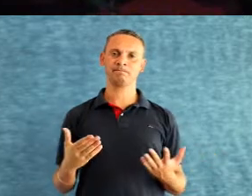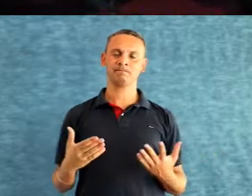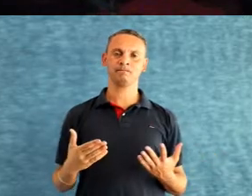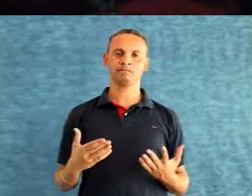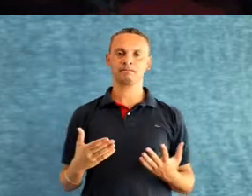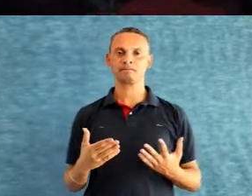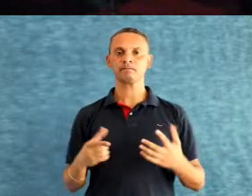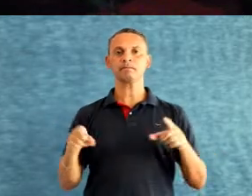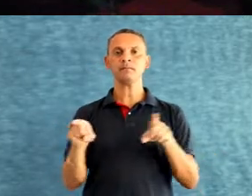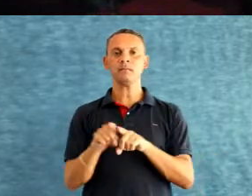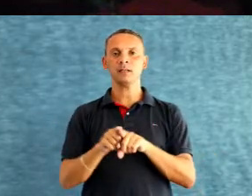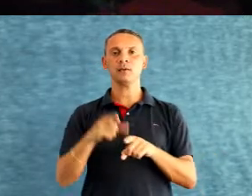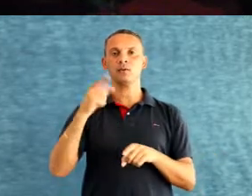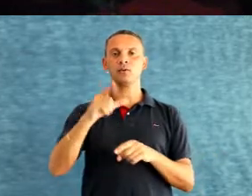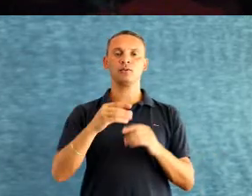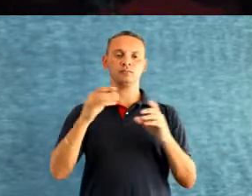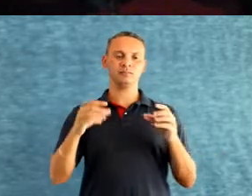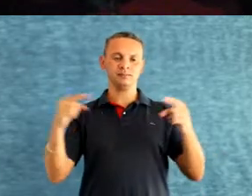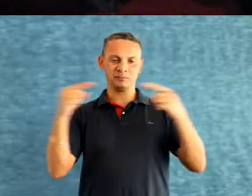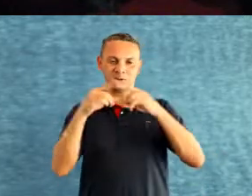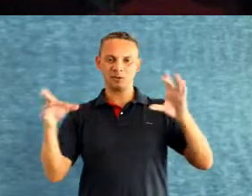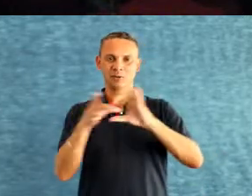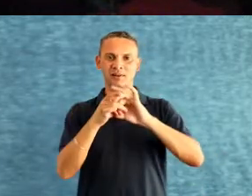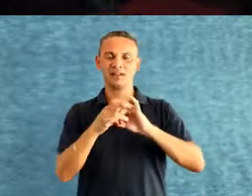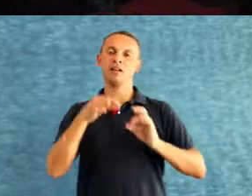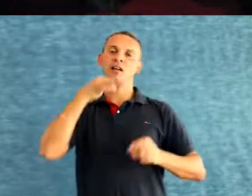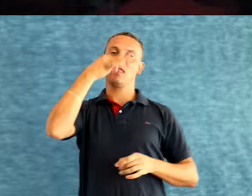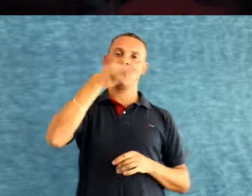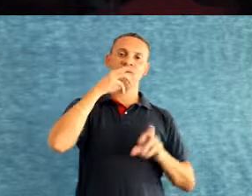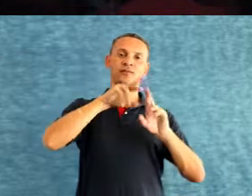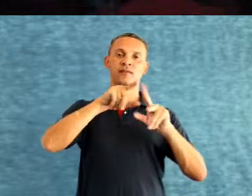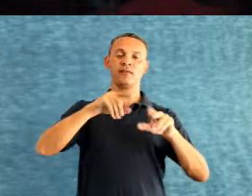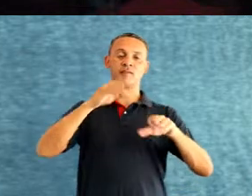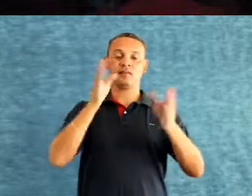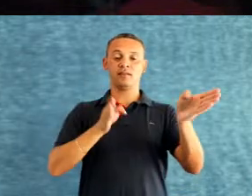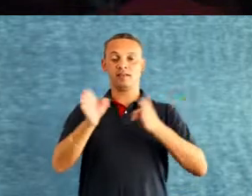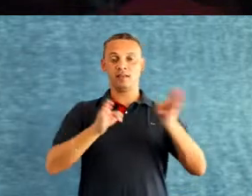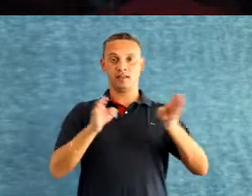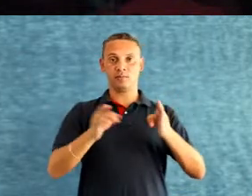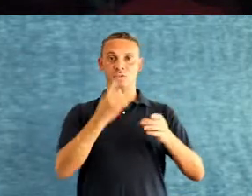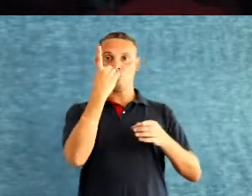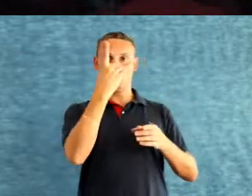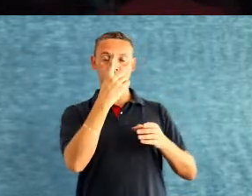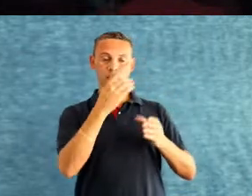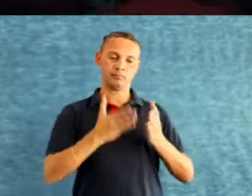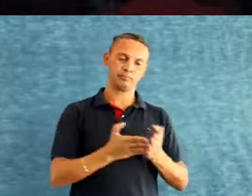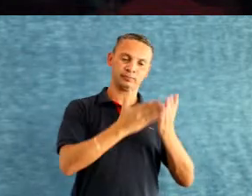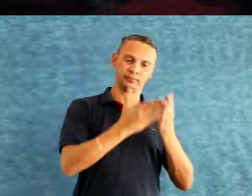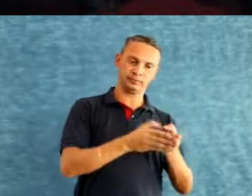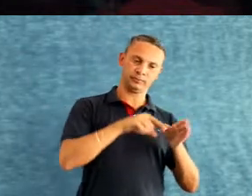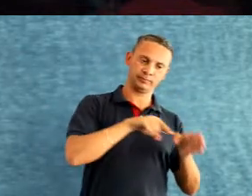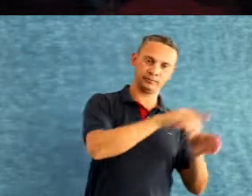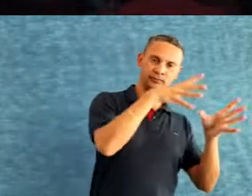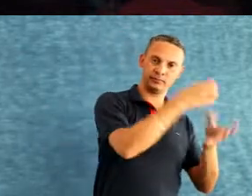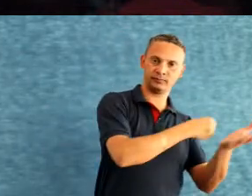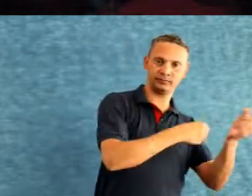nacionalista. Para realizar essa fusão, a narrativa constrói dois tempos históricos, o da colonização e o do império. No